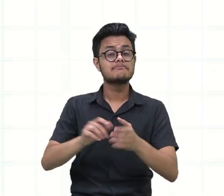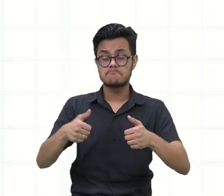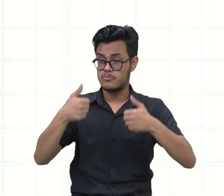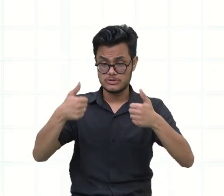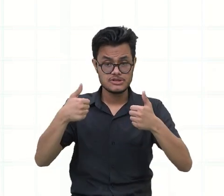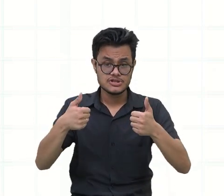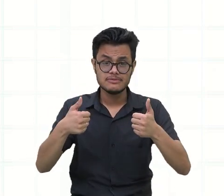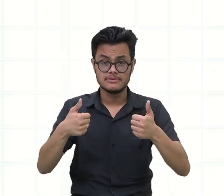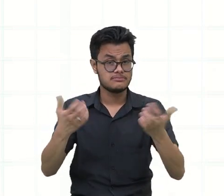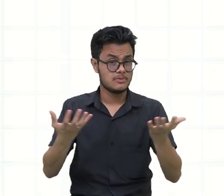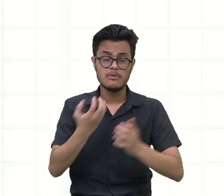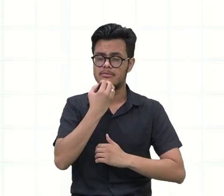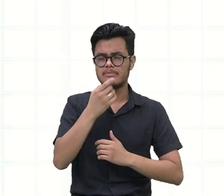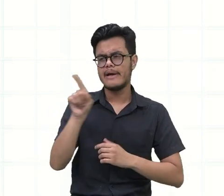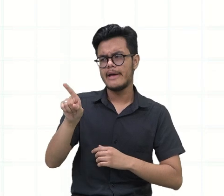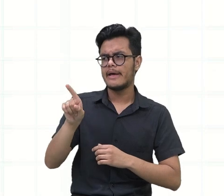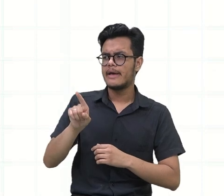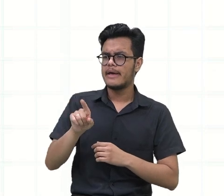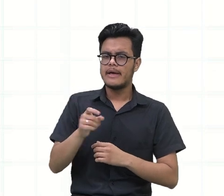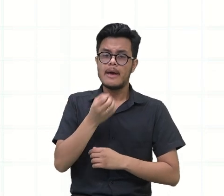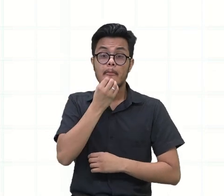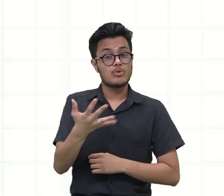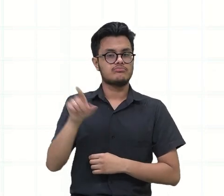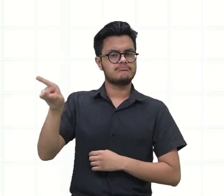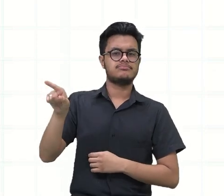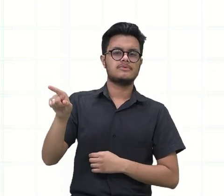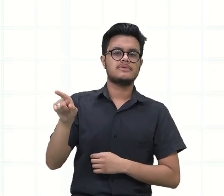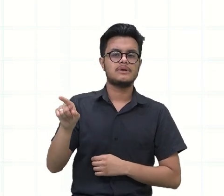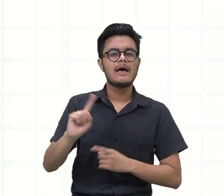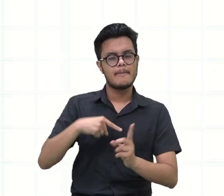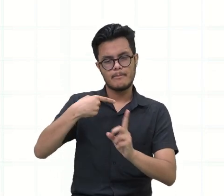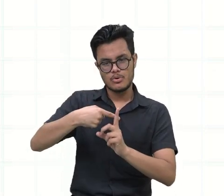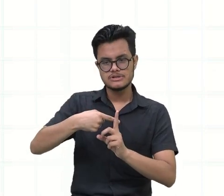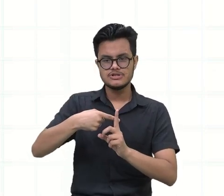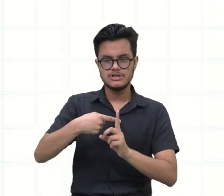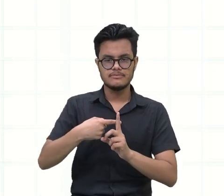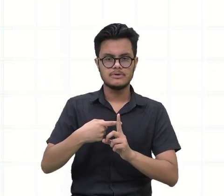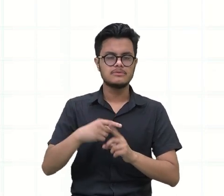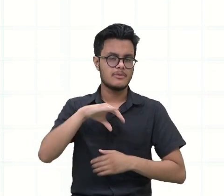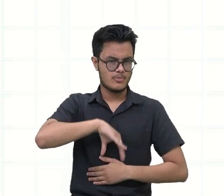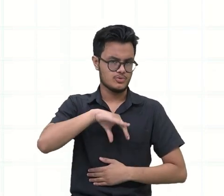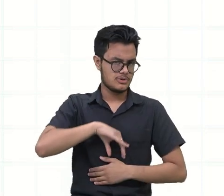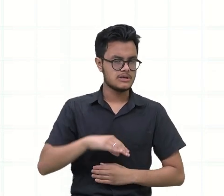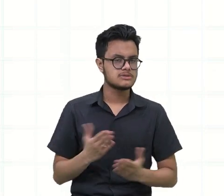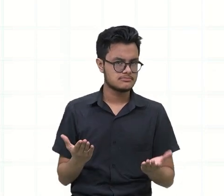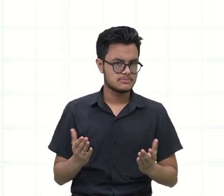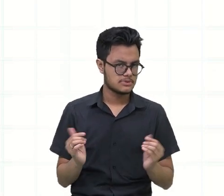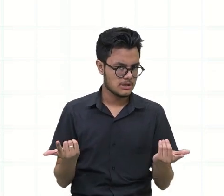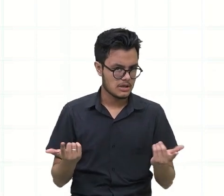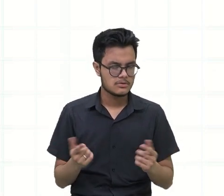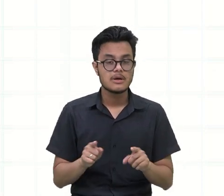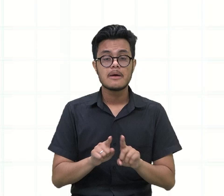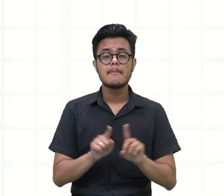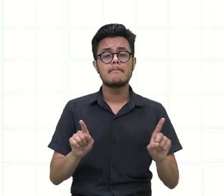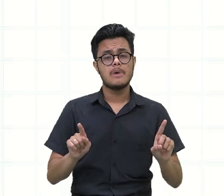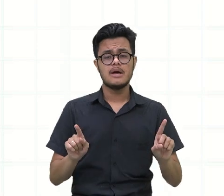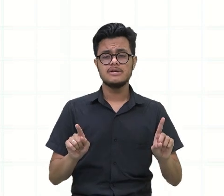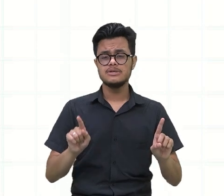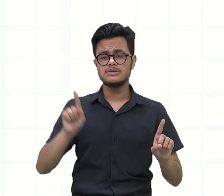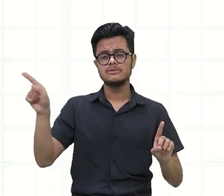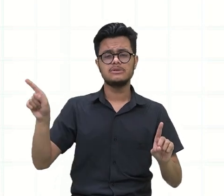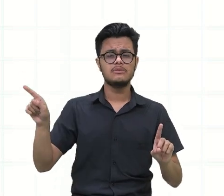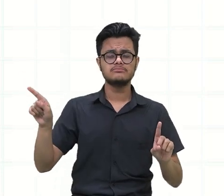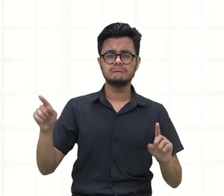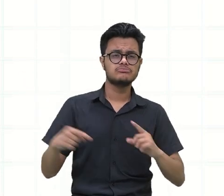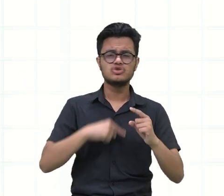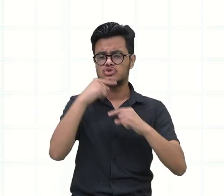positiva, digamos assim, né? Uma afirmação positiva. Então, não há dúvidas do que essa frase está sendo dita,